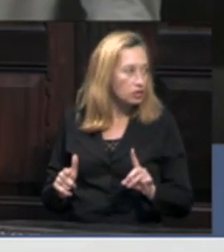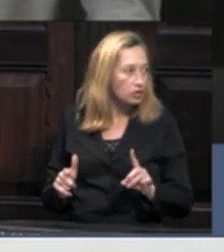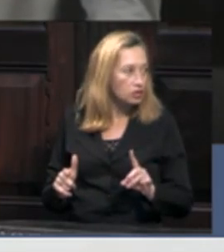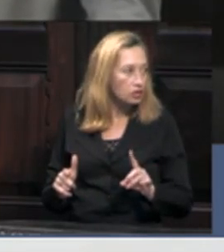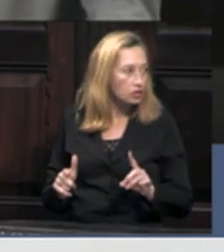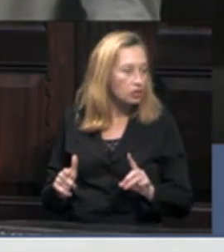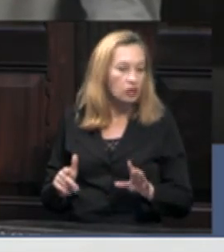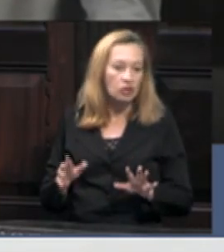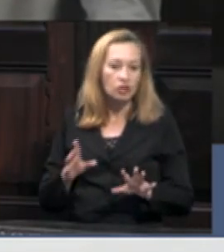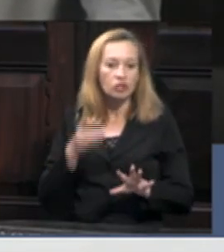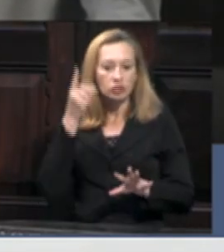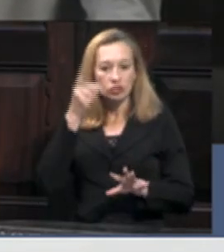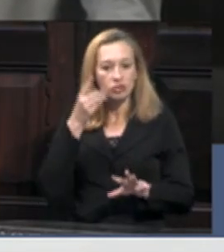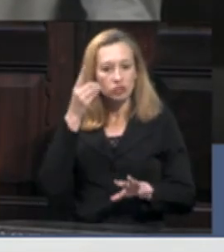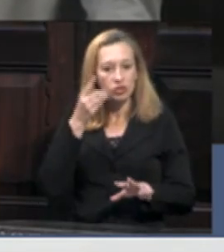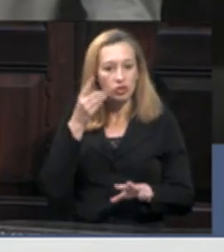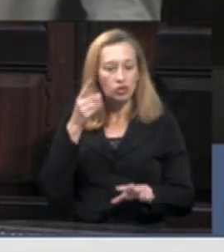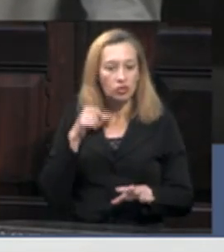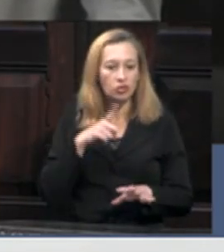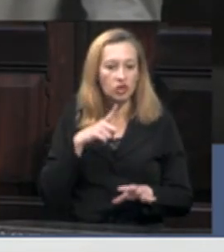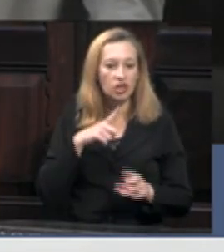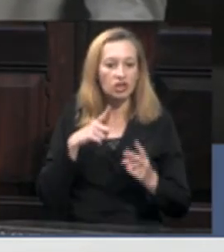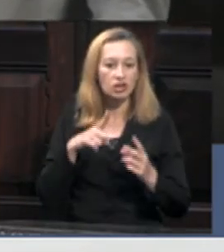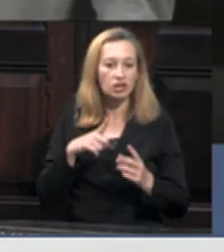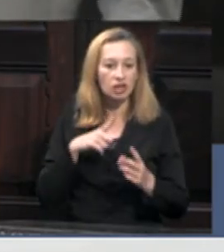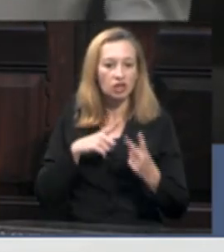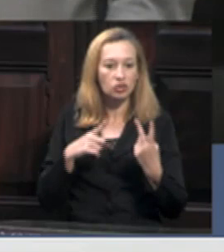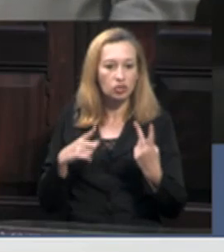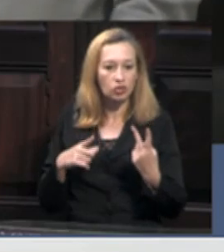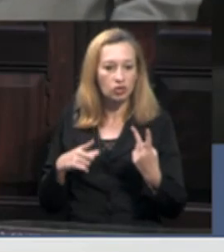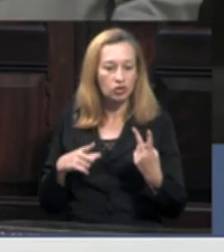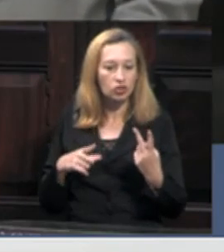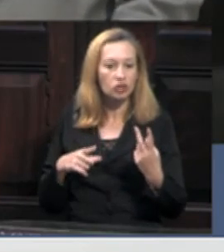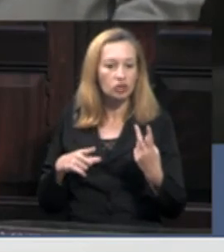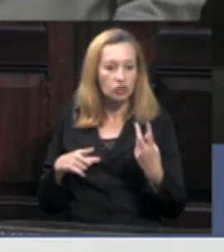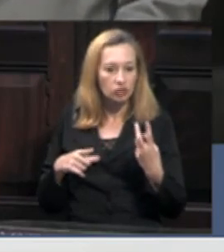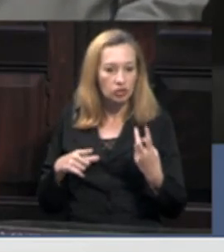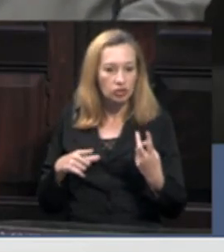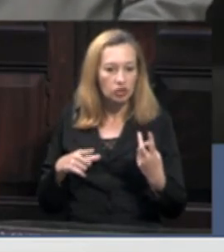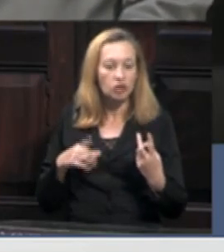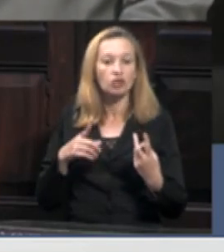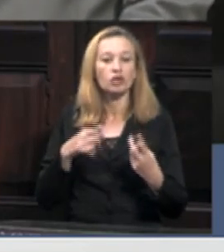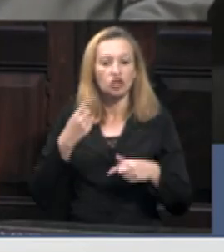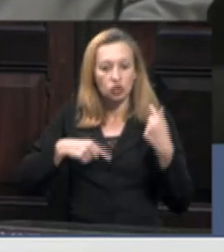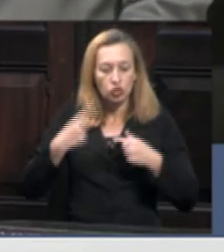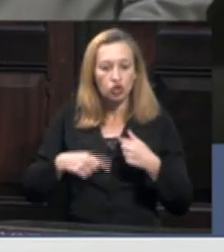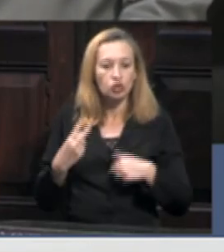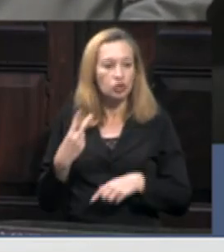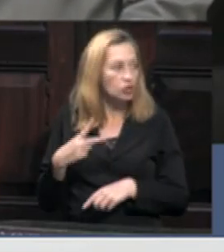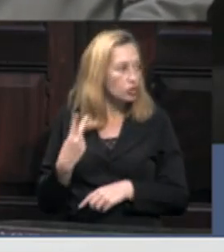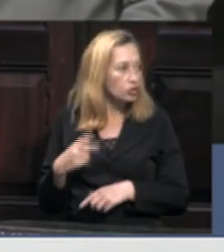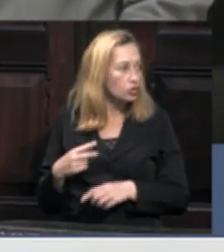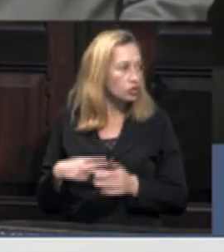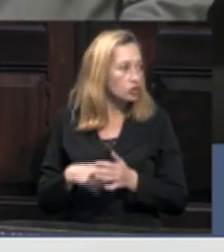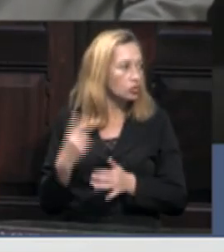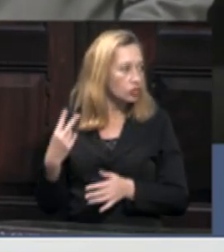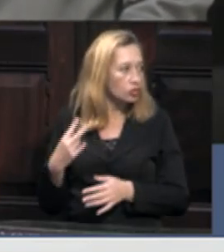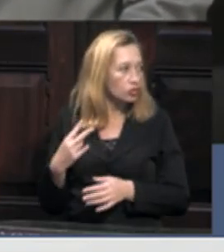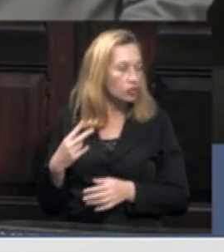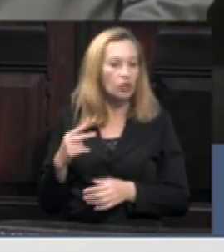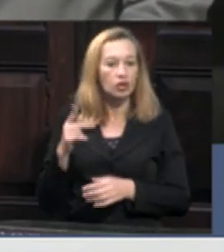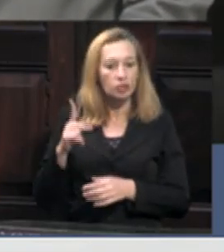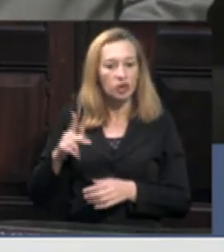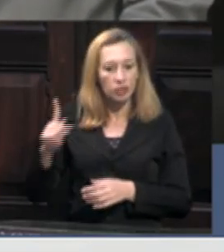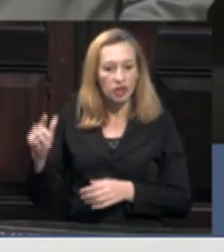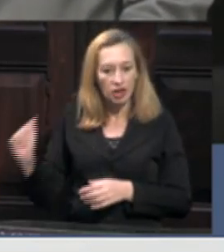Vossa Excelência, porque já está escrito desde ontem para discutir o segundo. O deputado discute o PPA e Vossa Excelência discute em